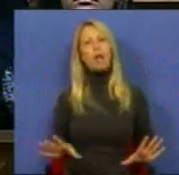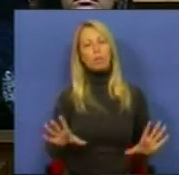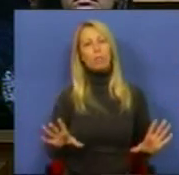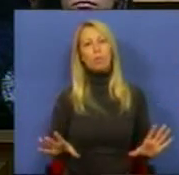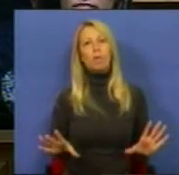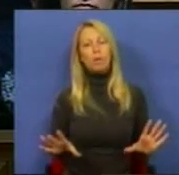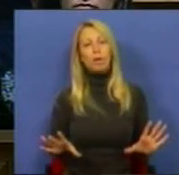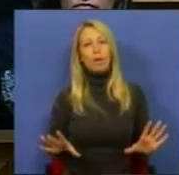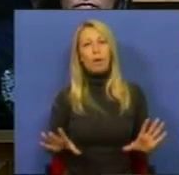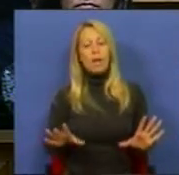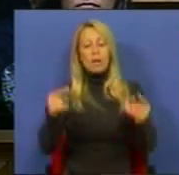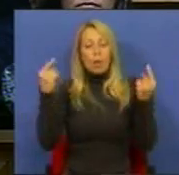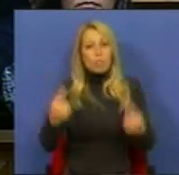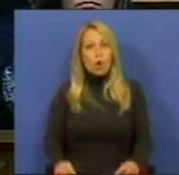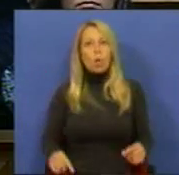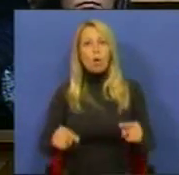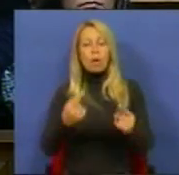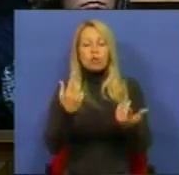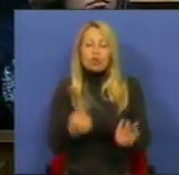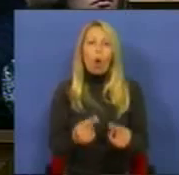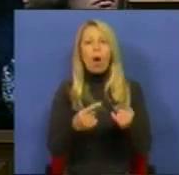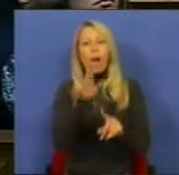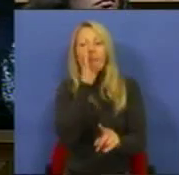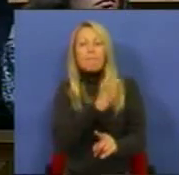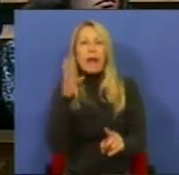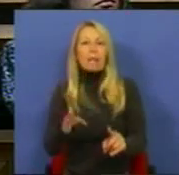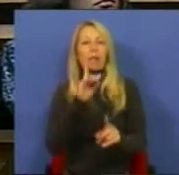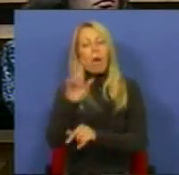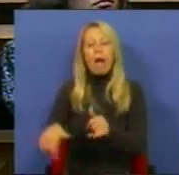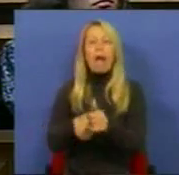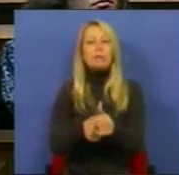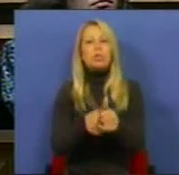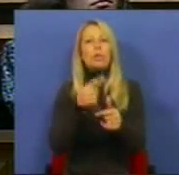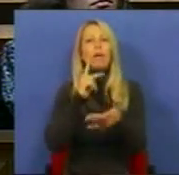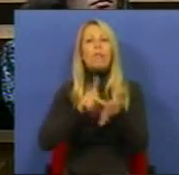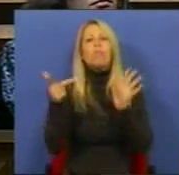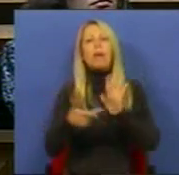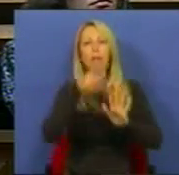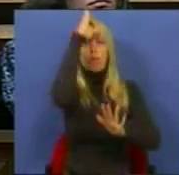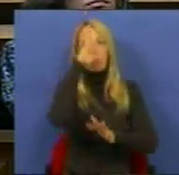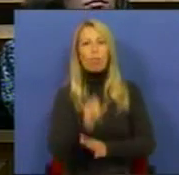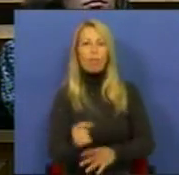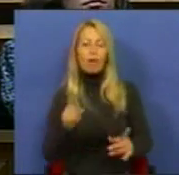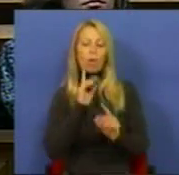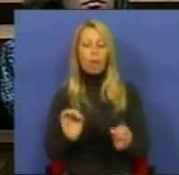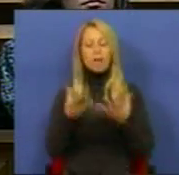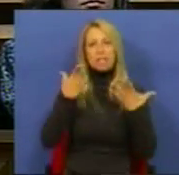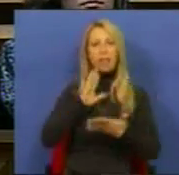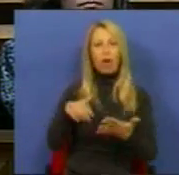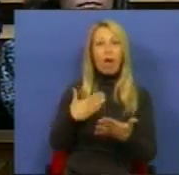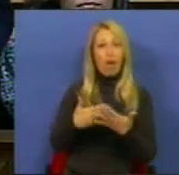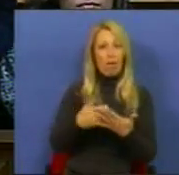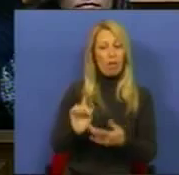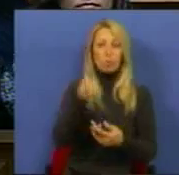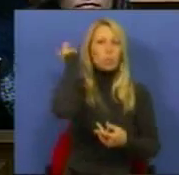deputados, trata-se mais de um exercício de assessoria técnica ao Governo do que de uma iniciativa para estabelecer rupturas com